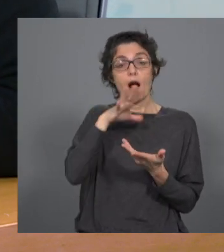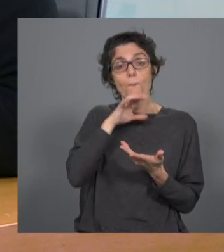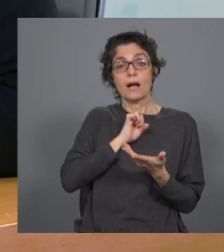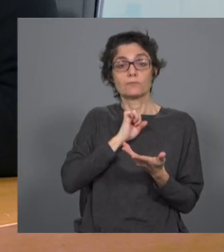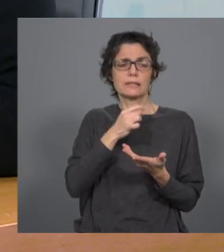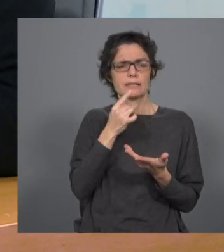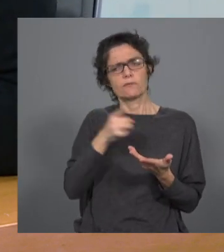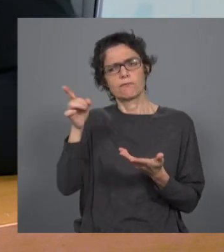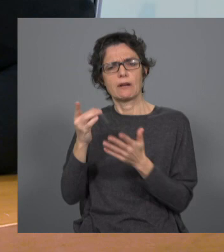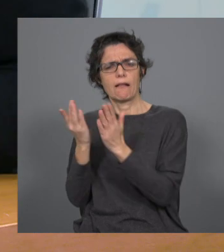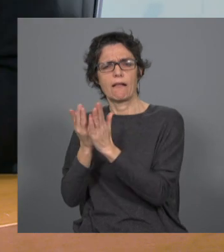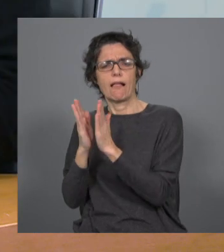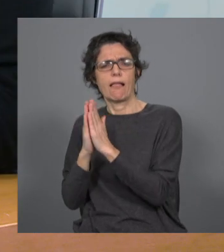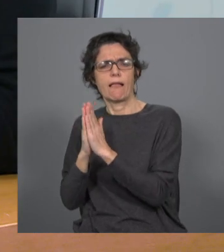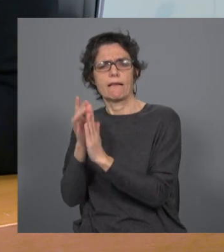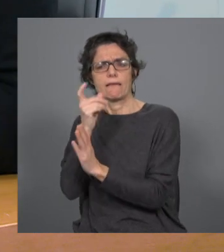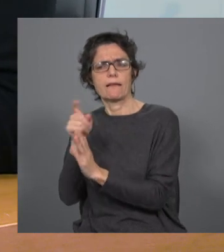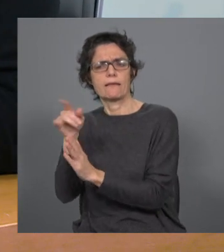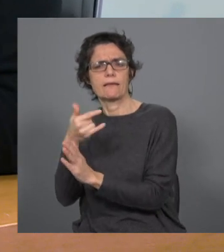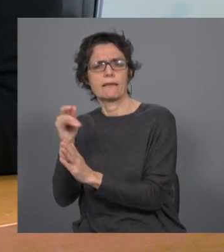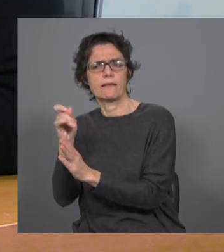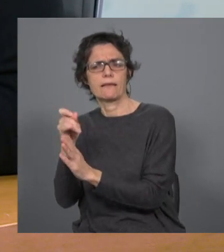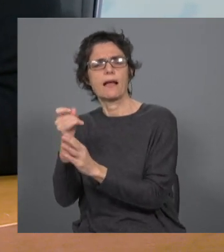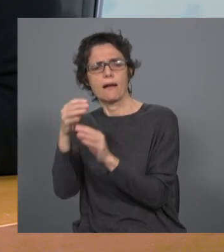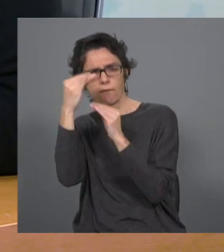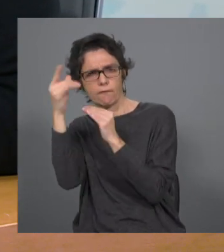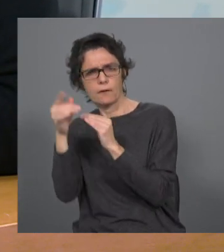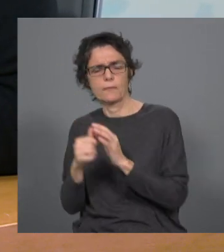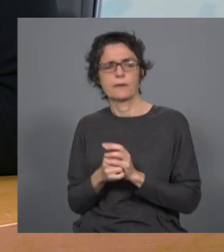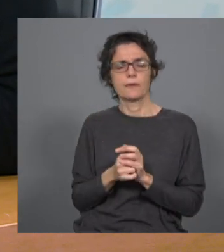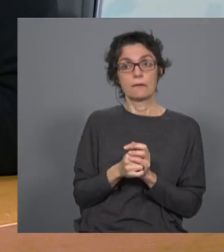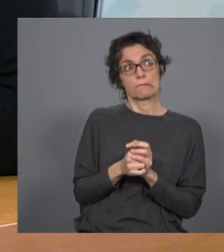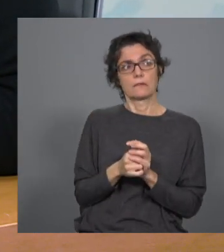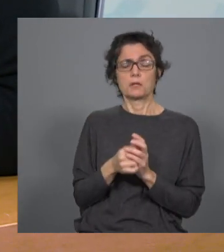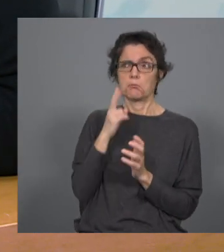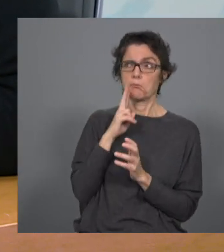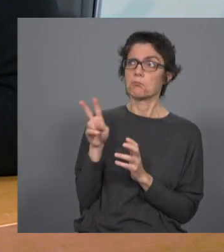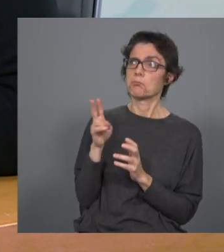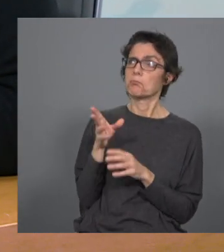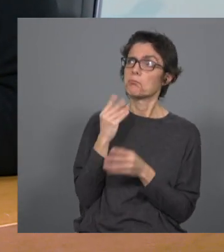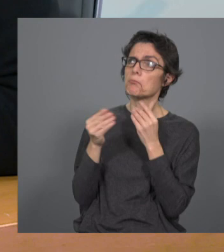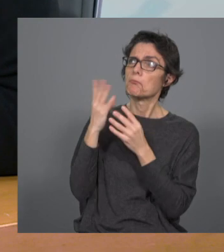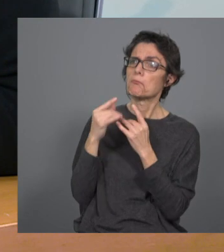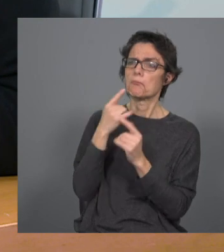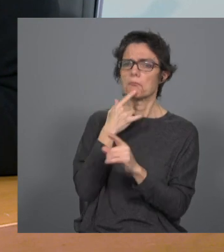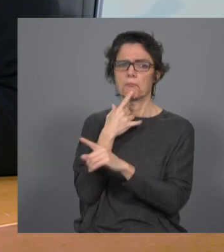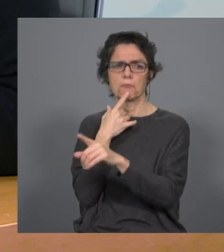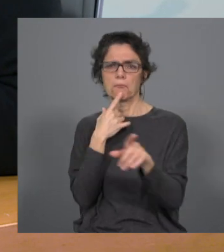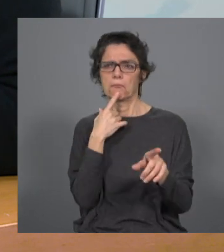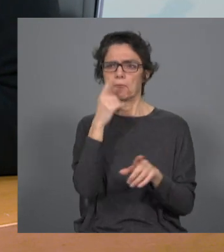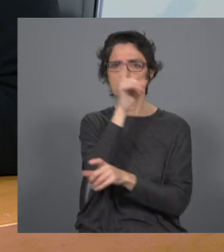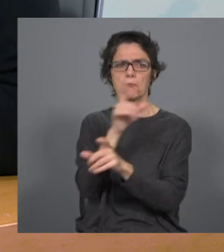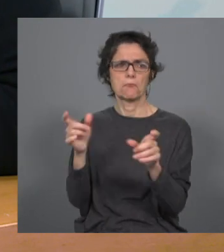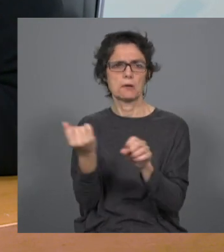tudo. E depois eu fui olhando, fui-me relacionando muito de perto com a vida das cooperadoras. E realmente,